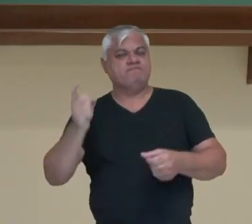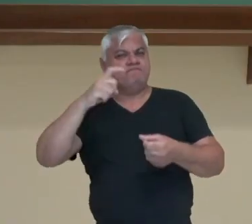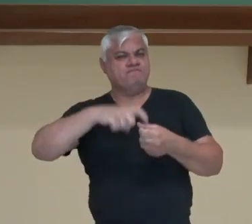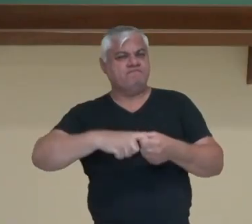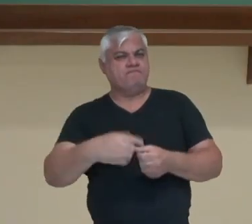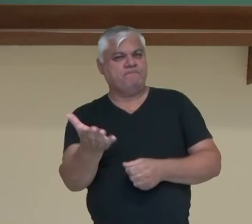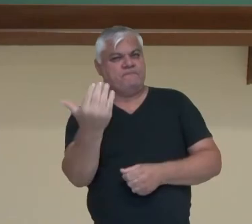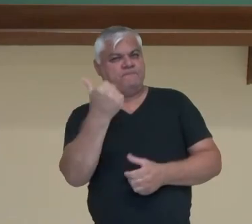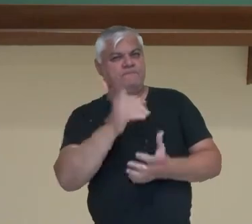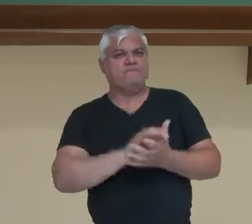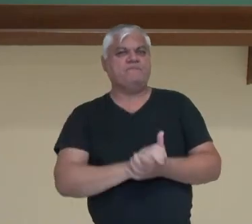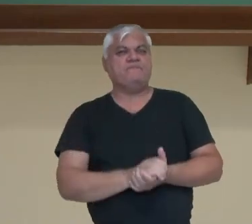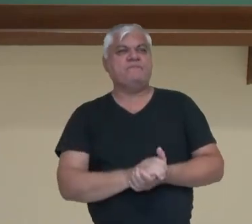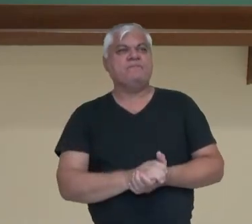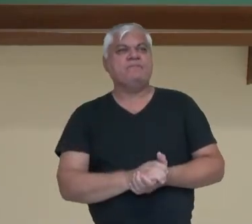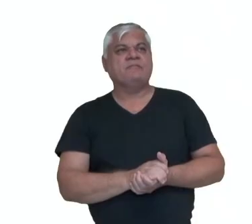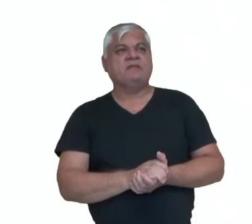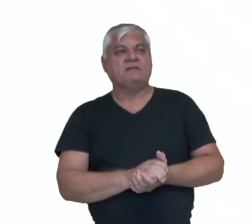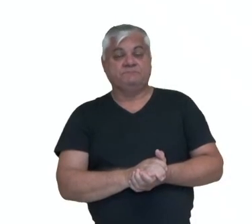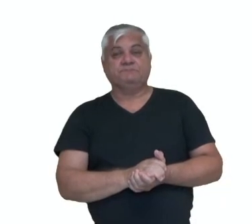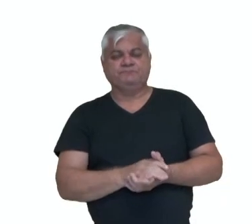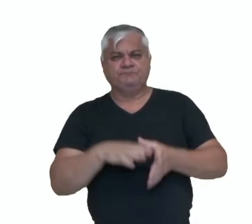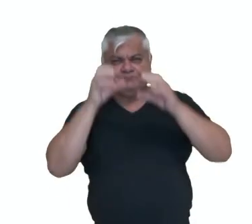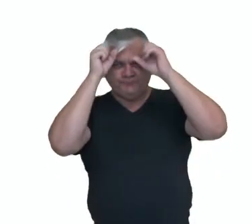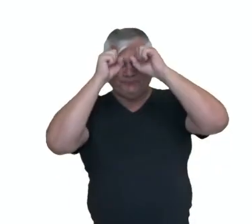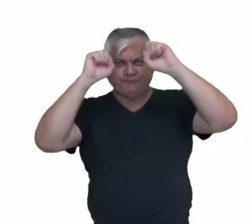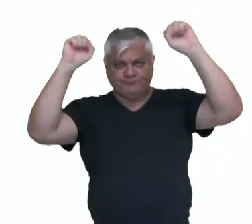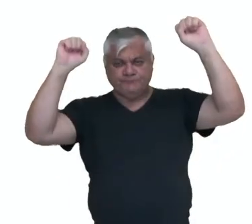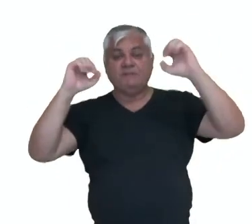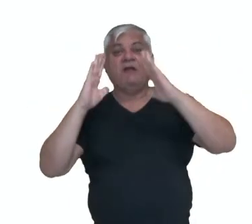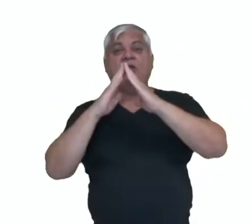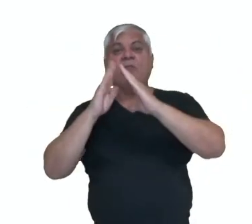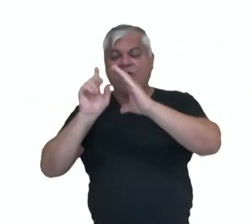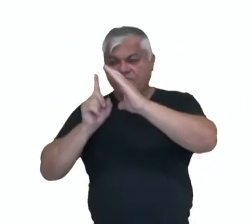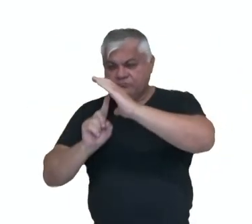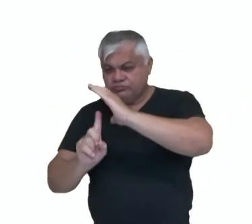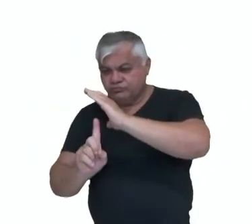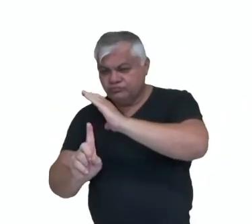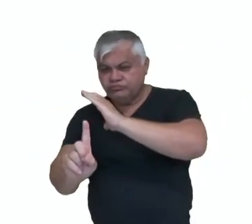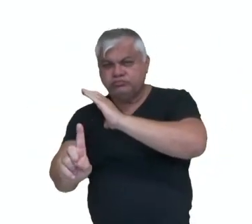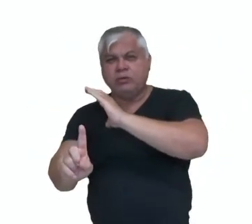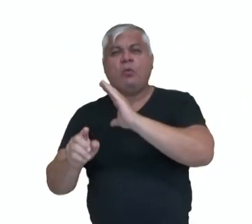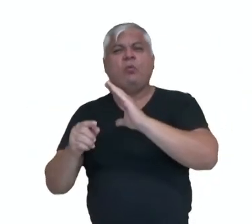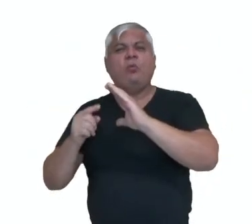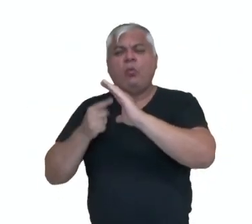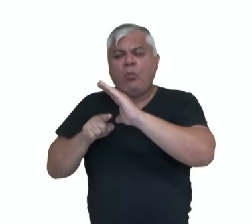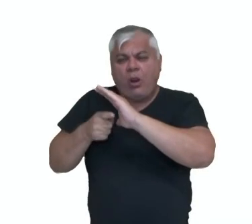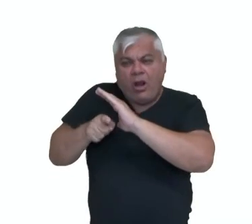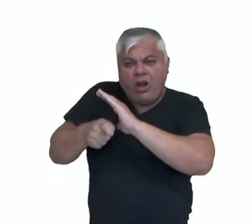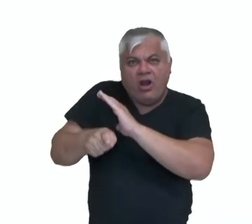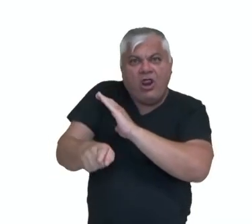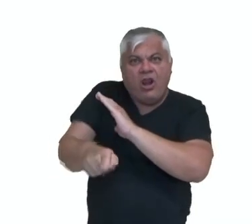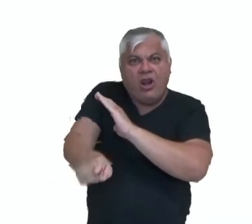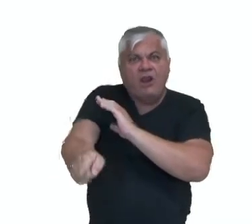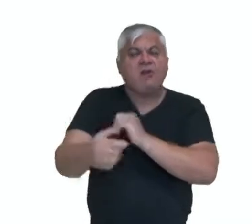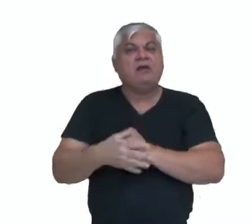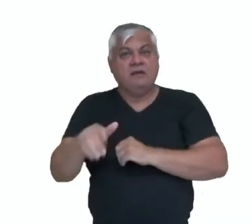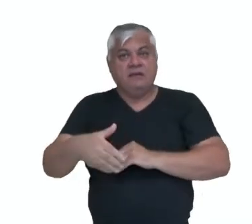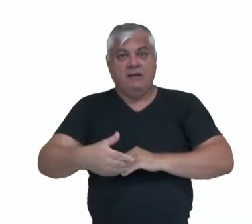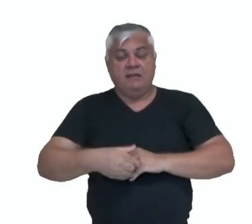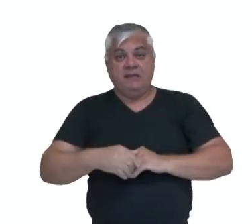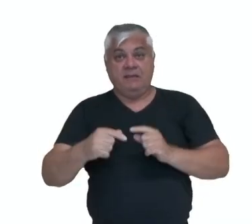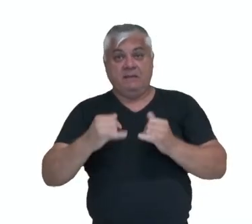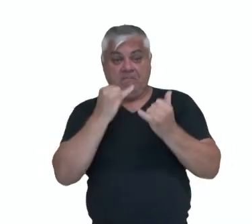Voltamos, bora lá. Então, o Minotauro vivia ali, né? Eles acreditavam na mitologia grega, que era um ser, uma criatura, metade